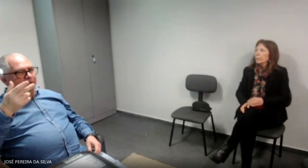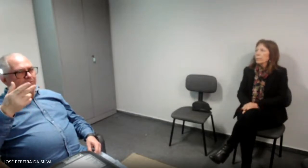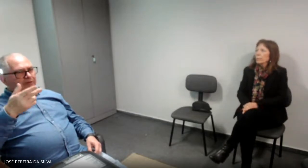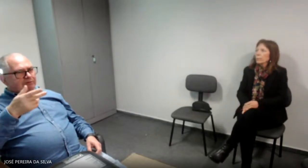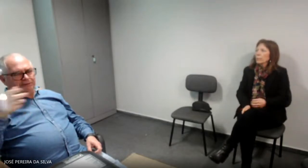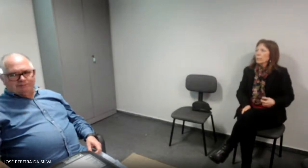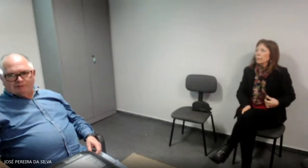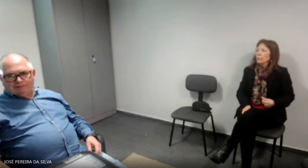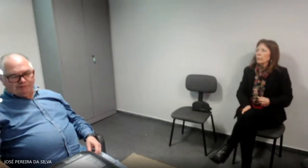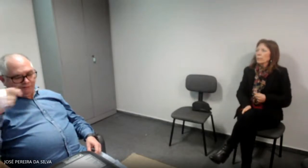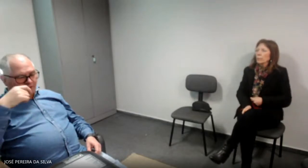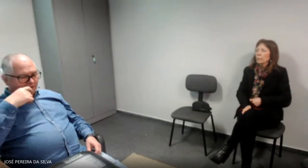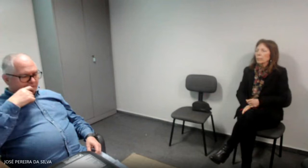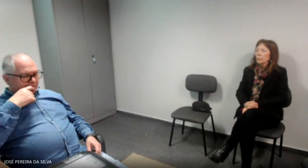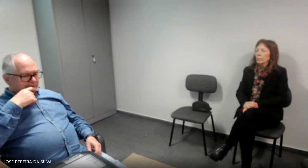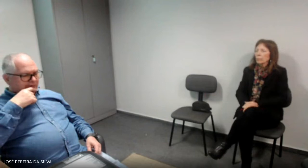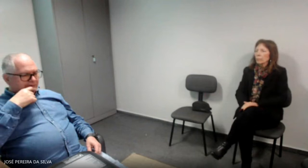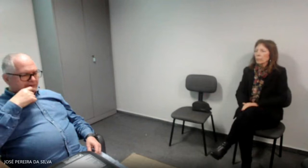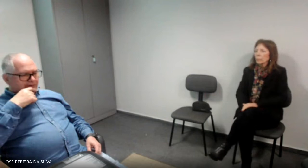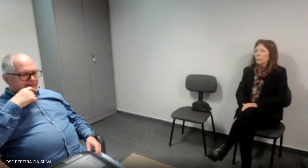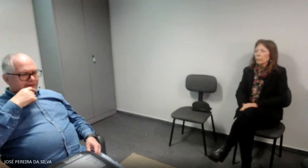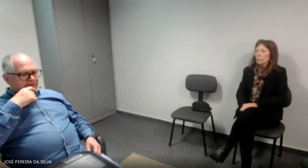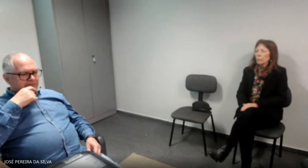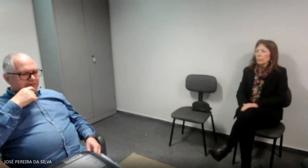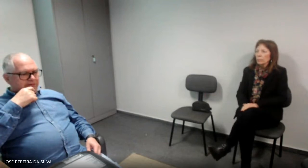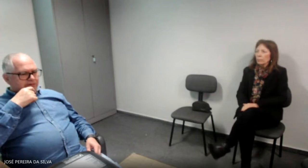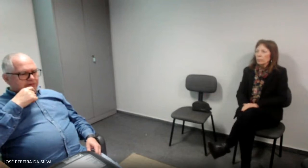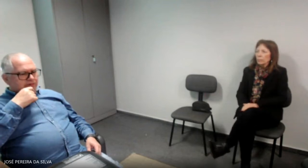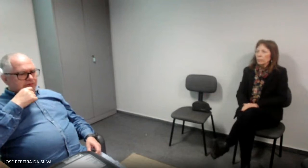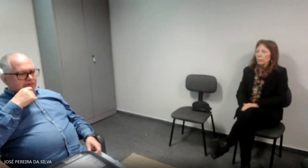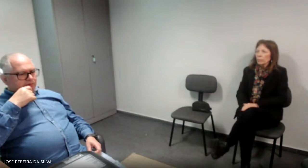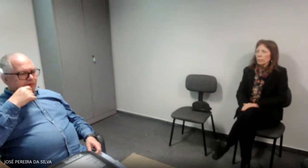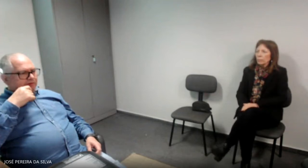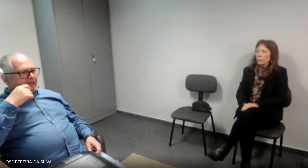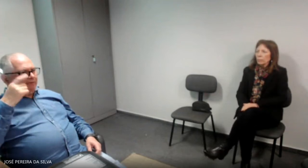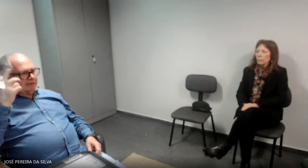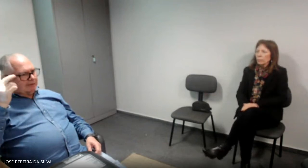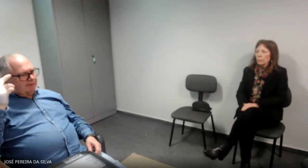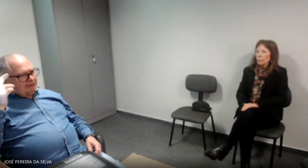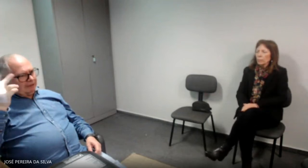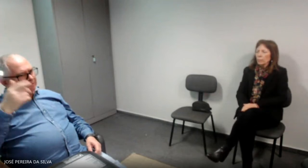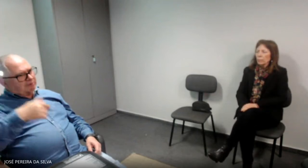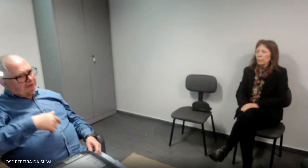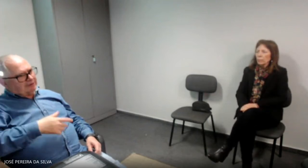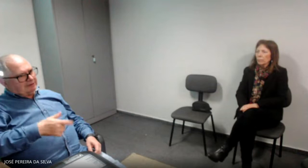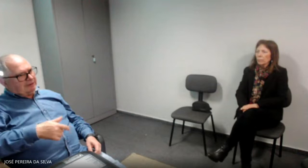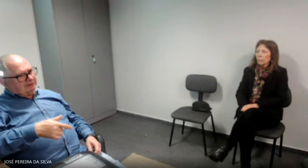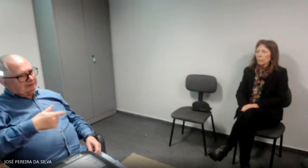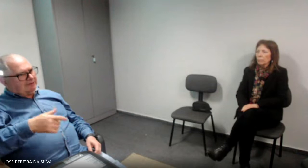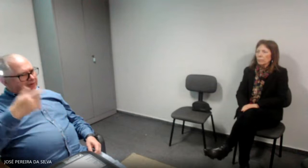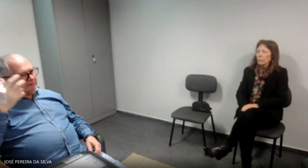estudando agora há pouco, nesse próprio livro do magnetismo humano lá de Jacob, estava falando do Alzheimer, tem muita ligação que ligada